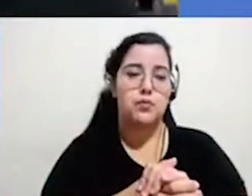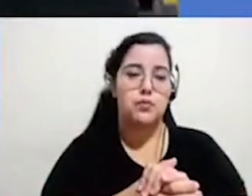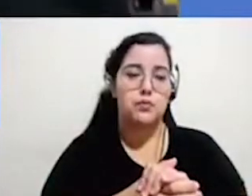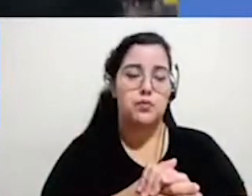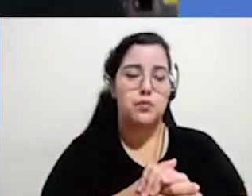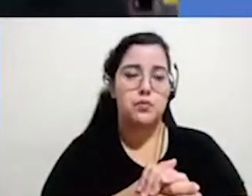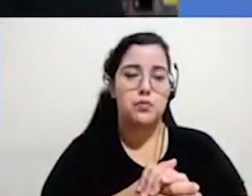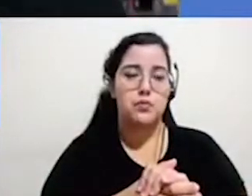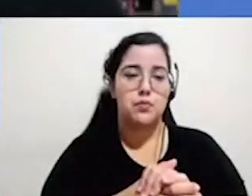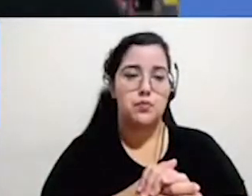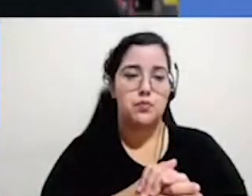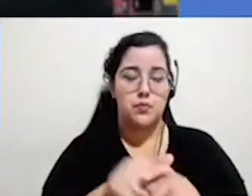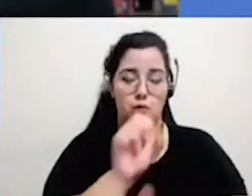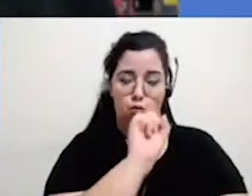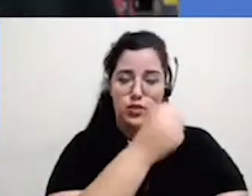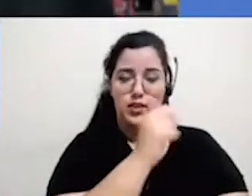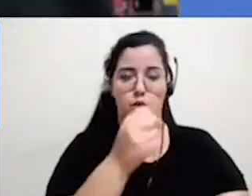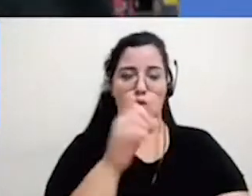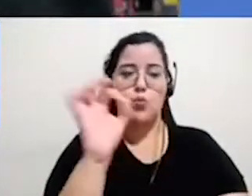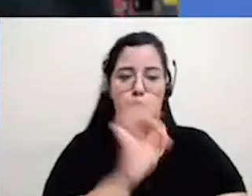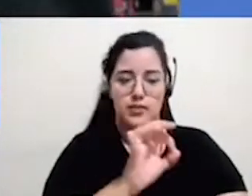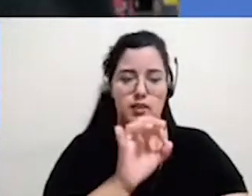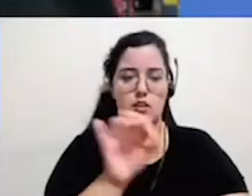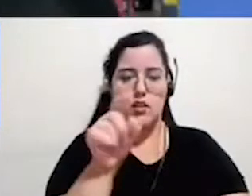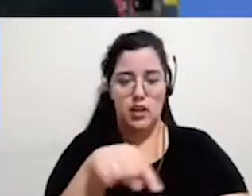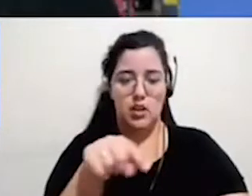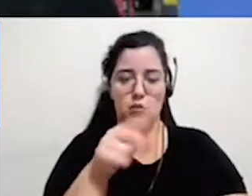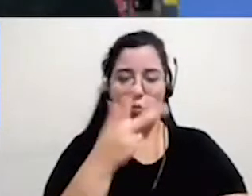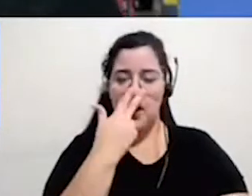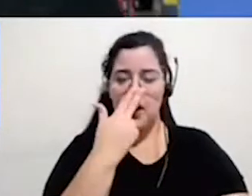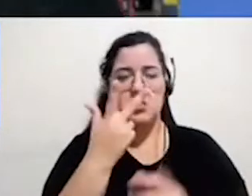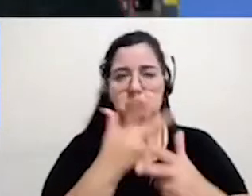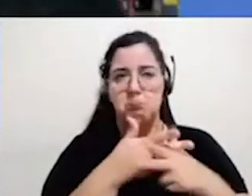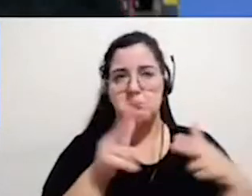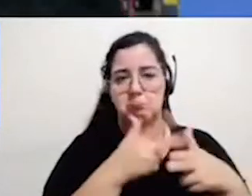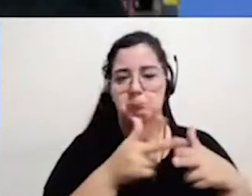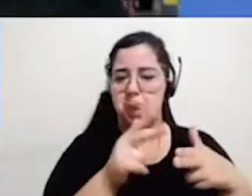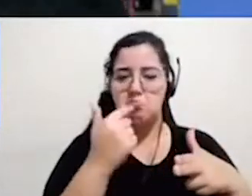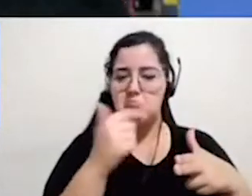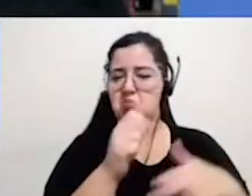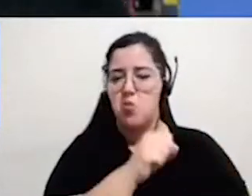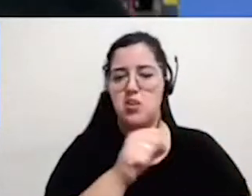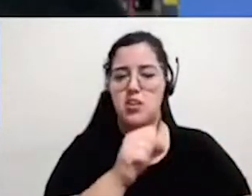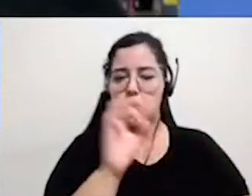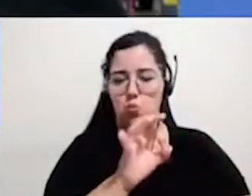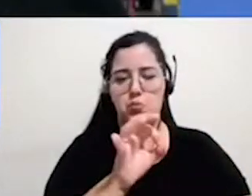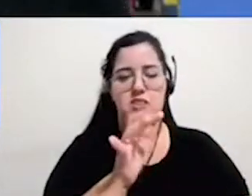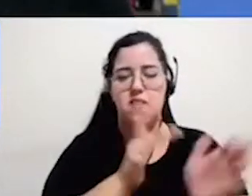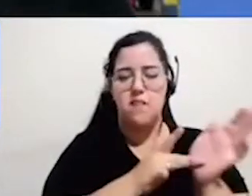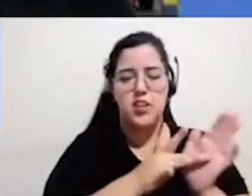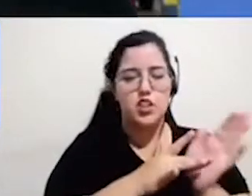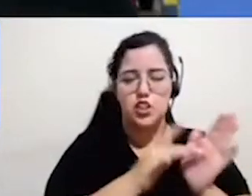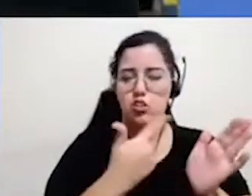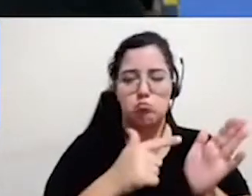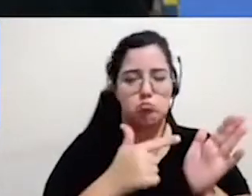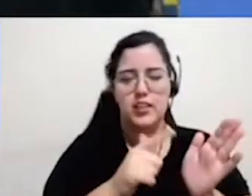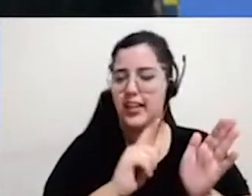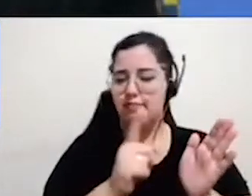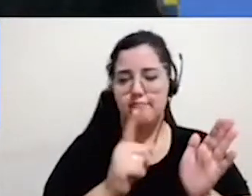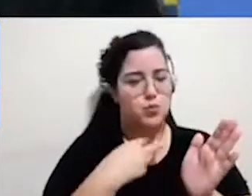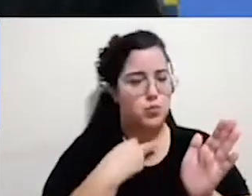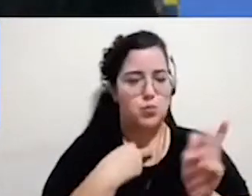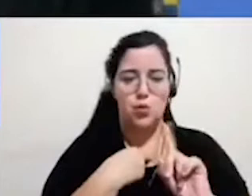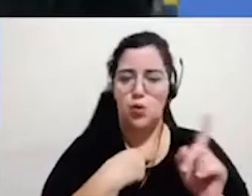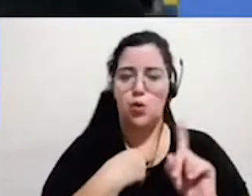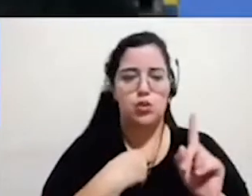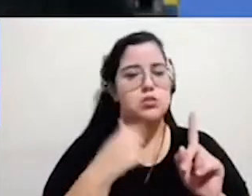jogar esses 88% para baixo do tapete, fazer de conta que não existe, não vai resolver o problema. Achar